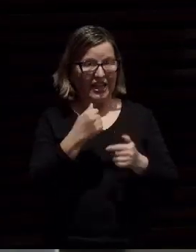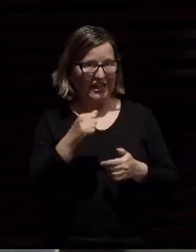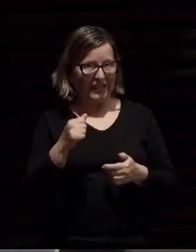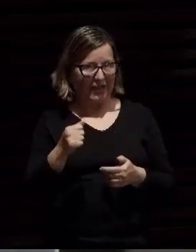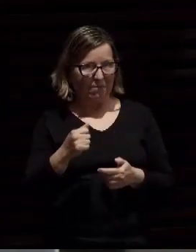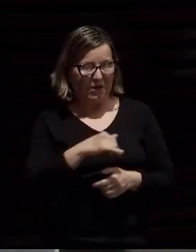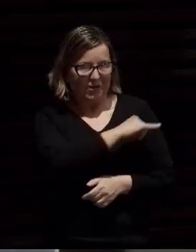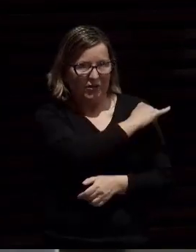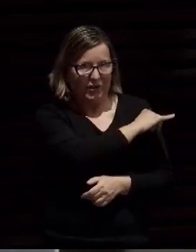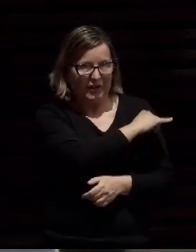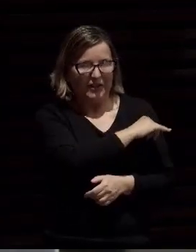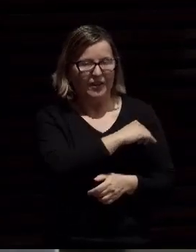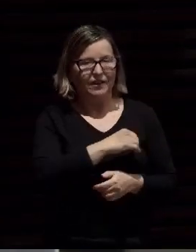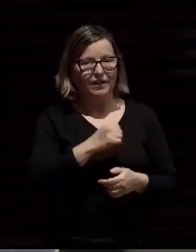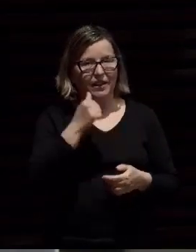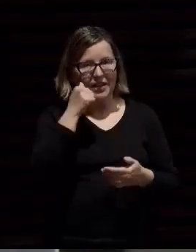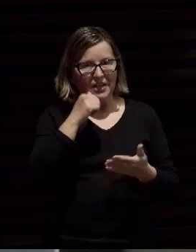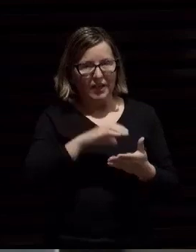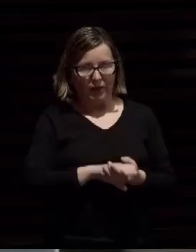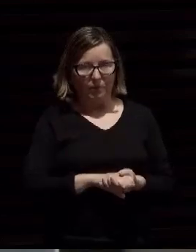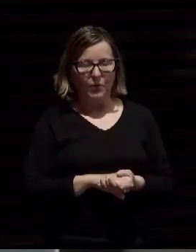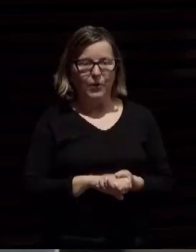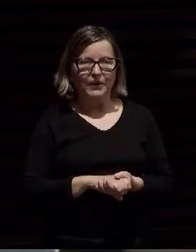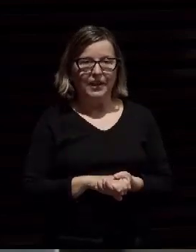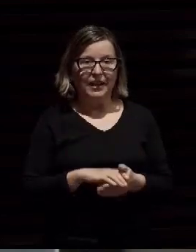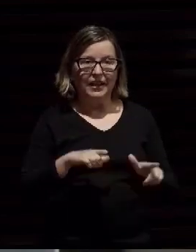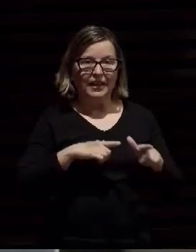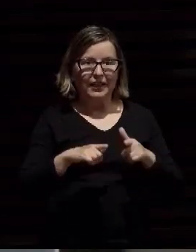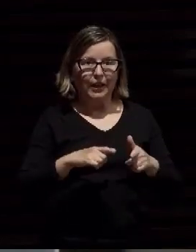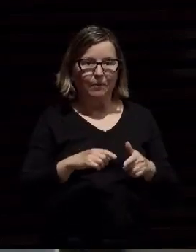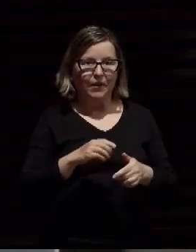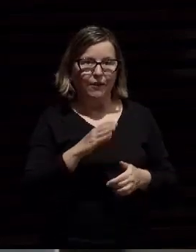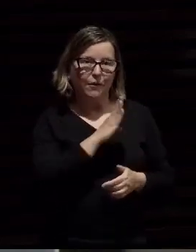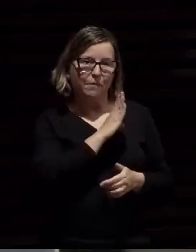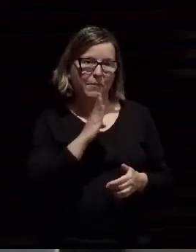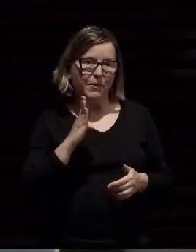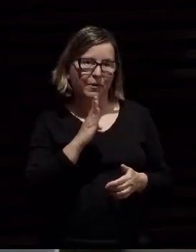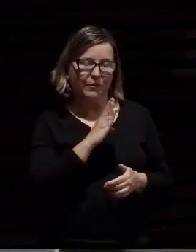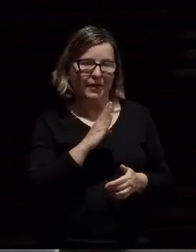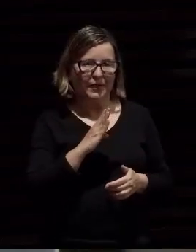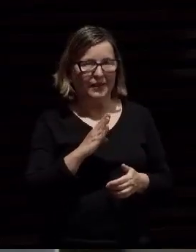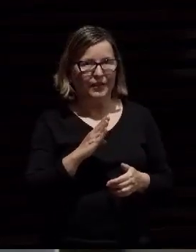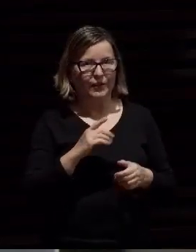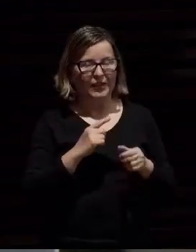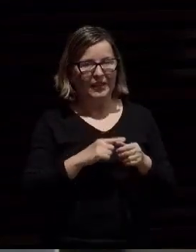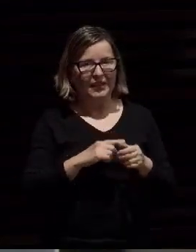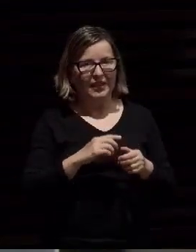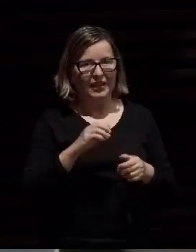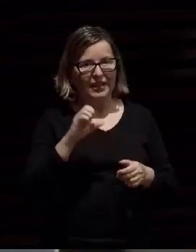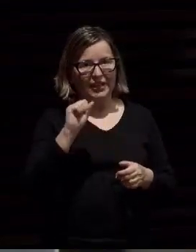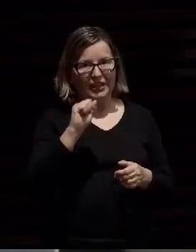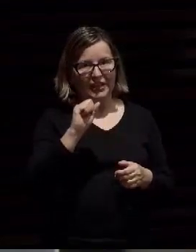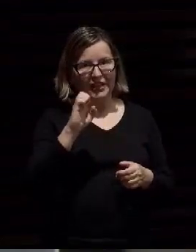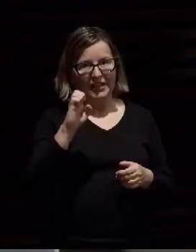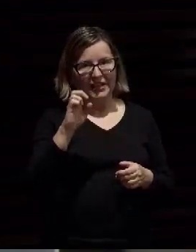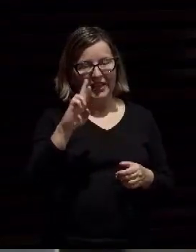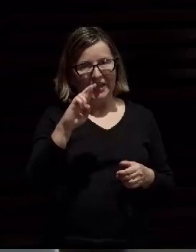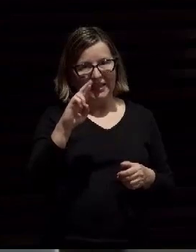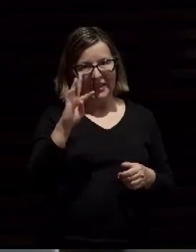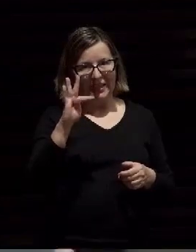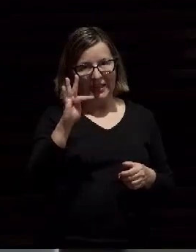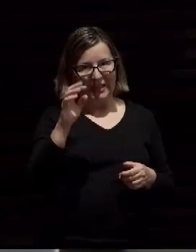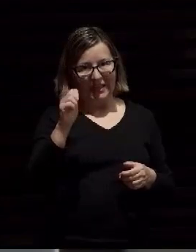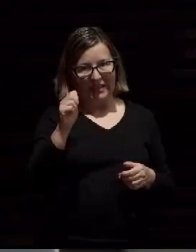Banco do Brasil em Sertanópolis. E ele ficava um tempo com ela aqui, ela ia, ficava um tempo lá. Esse negócio de emprego e marido e